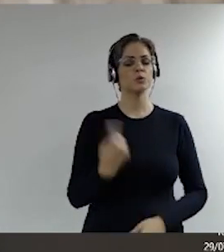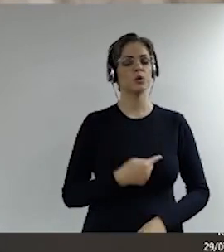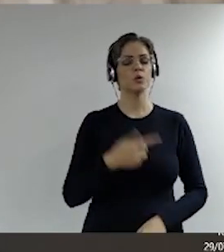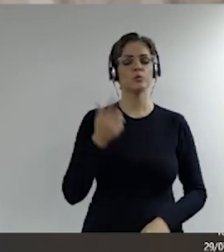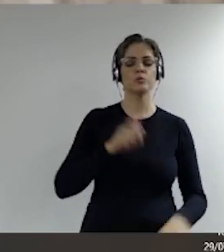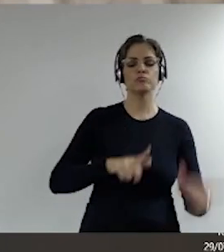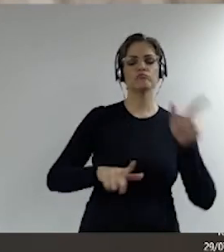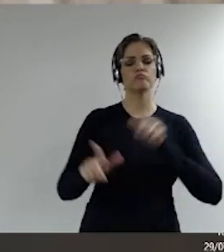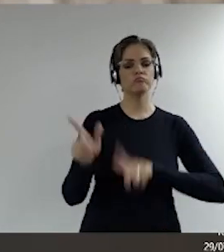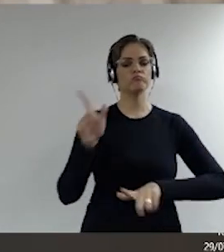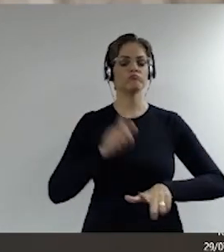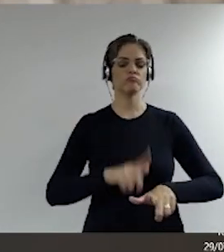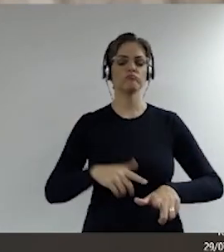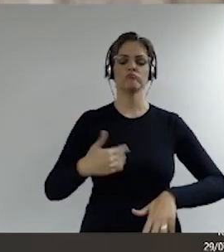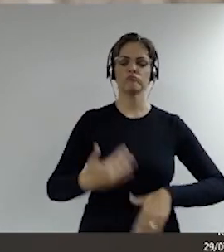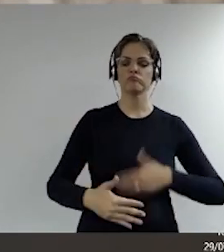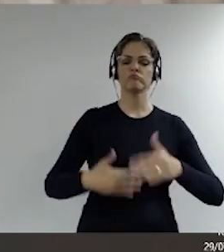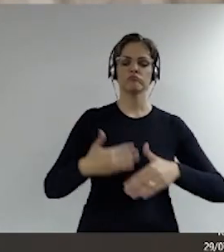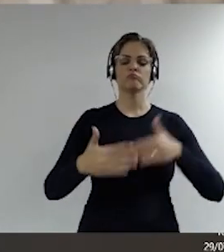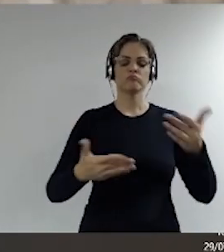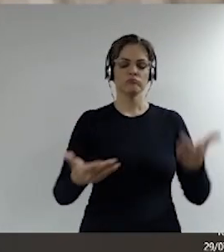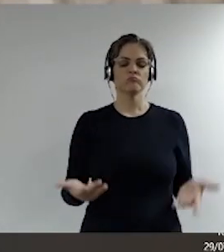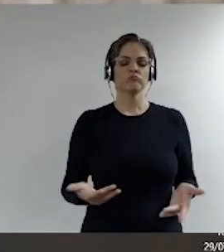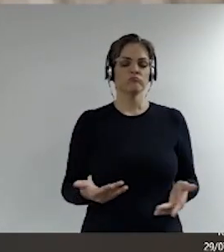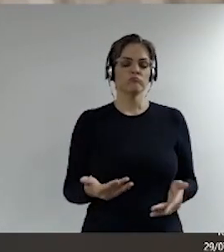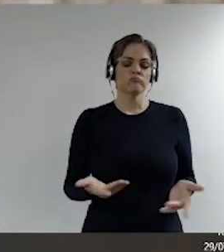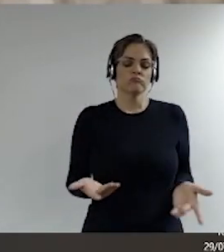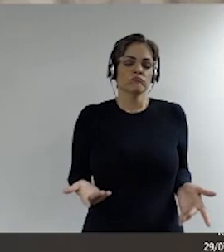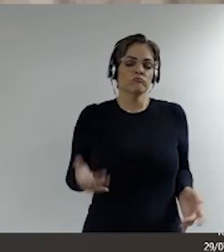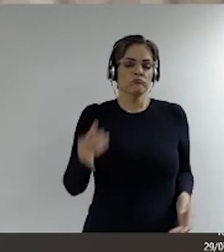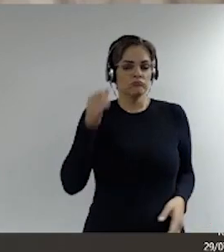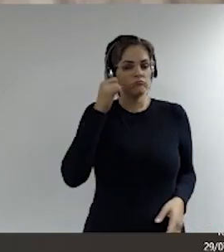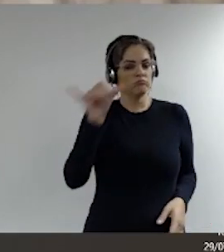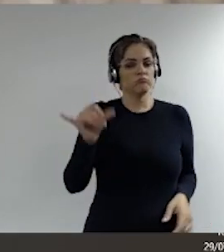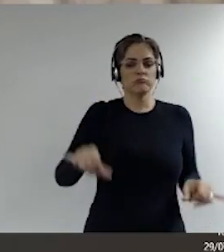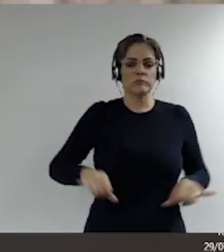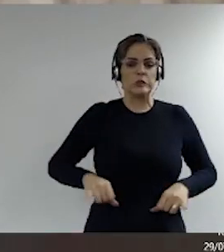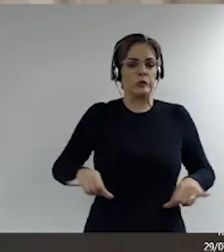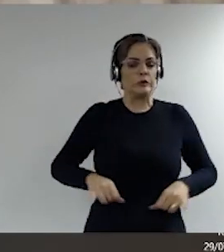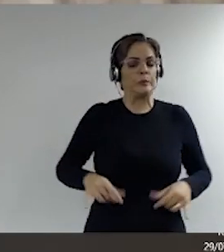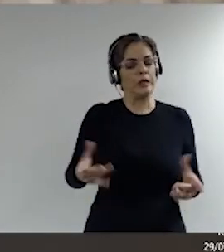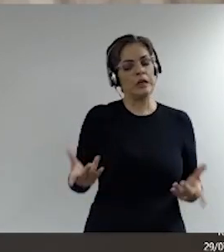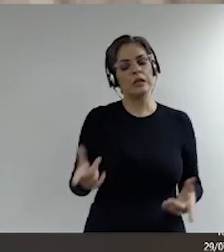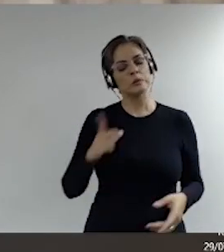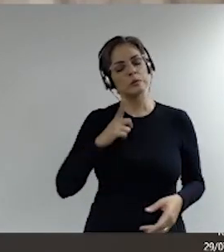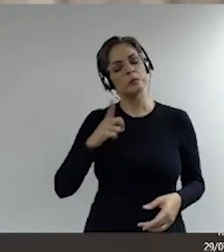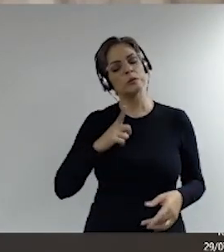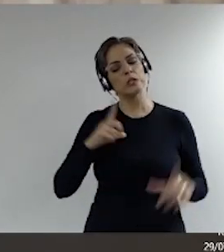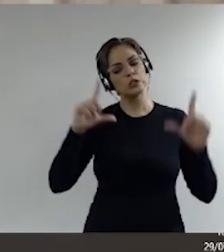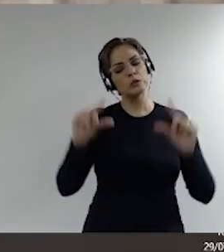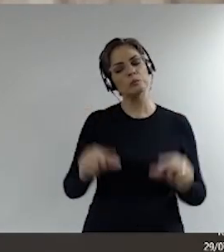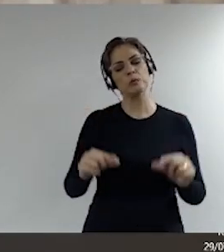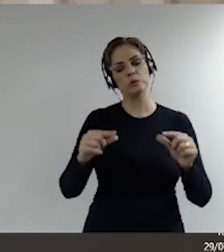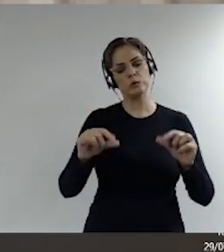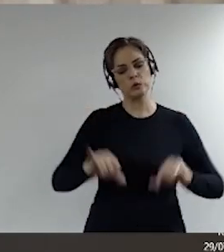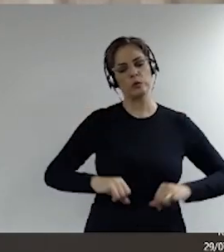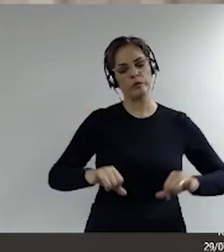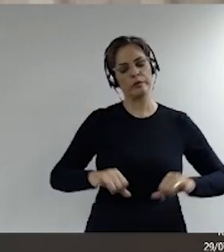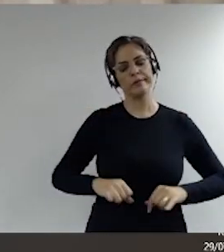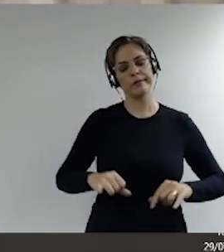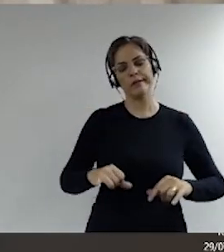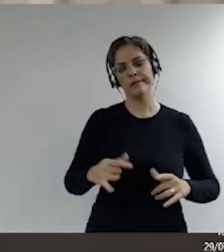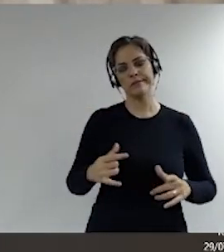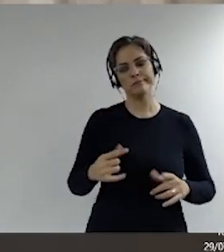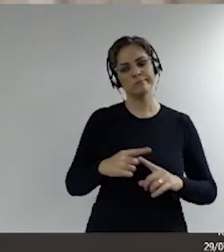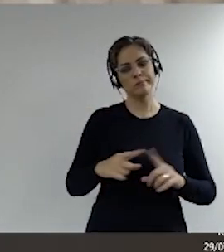passar por este momento de forma com que a advocacia sofra o mínimo possível, e porque sofrer, infelizmente, a gente acaba